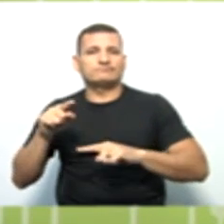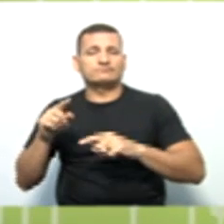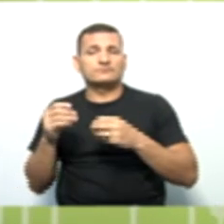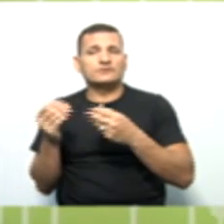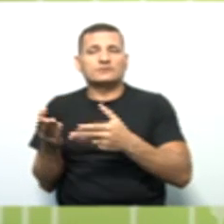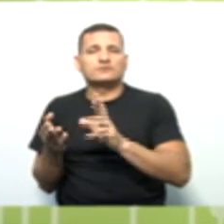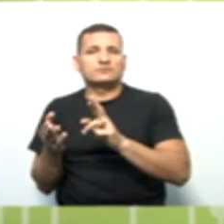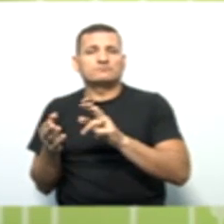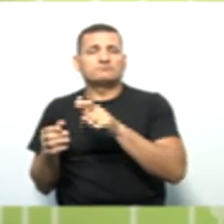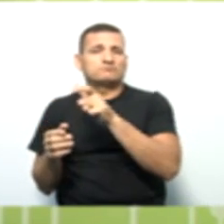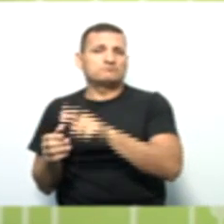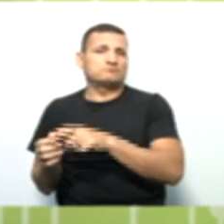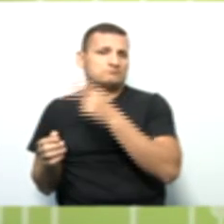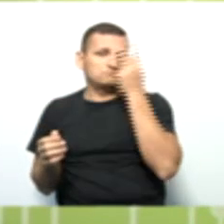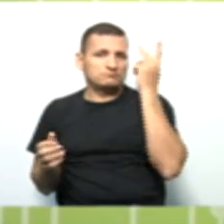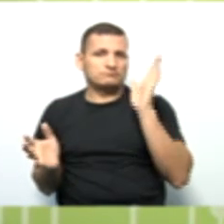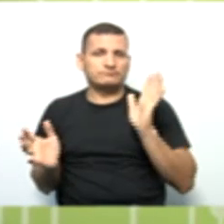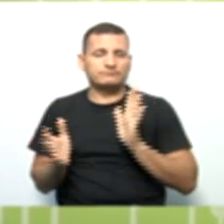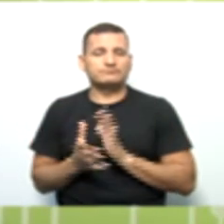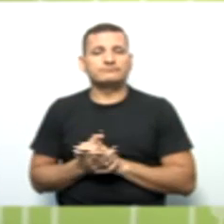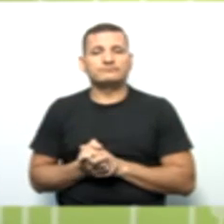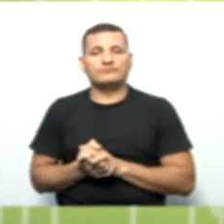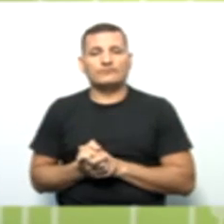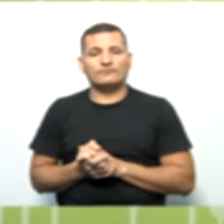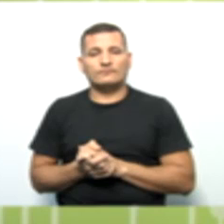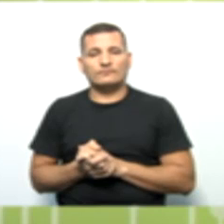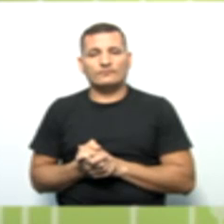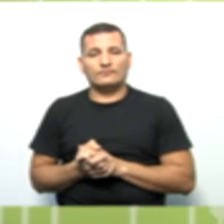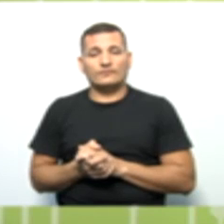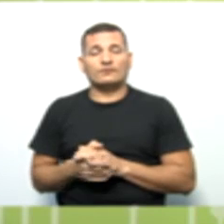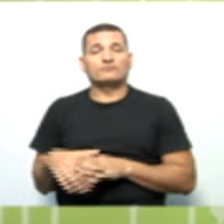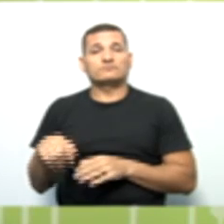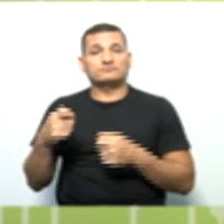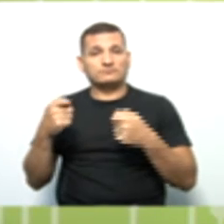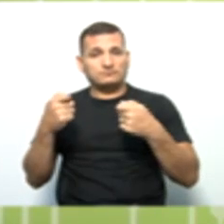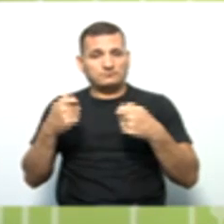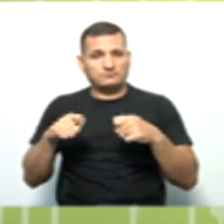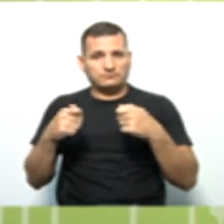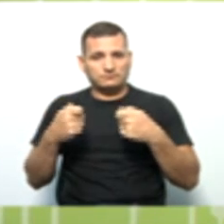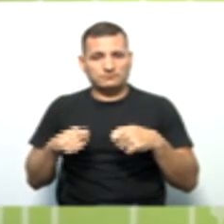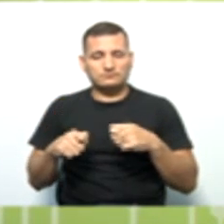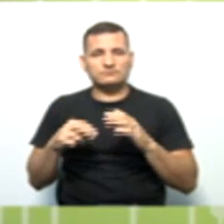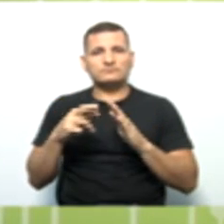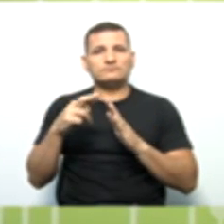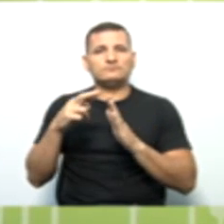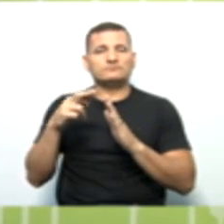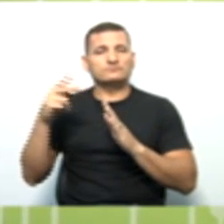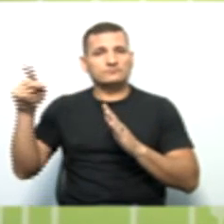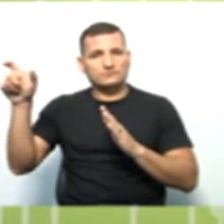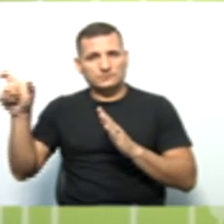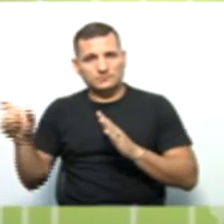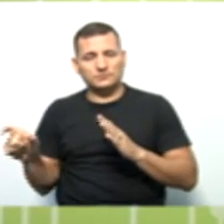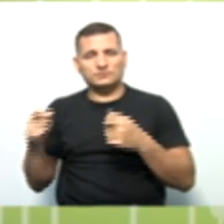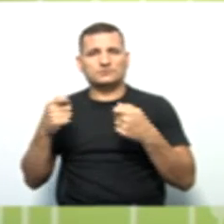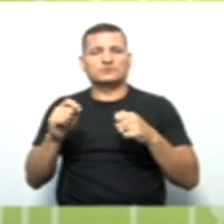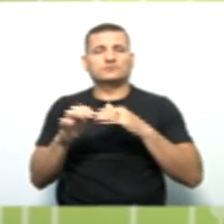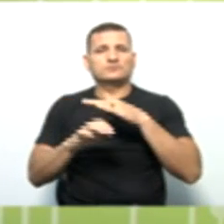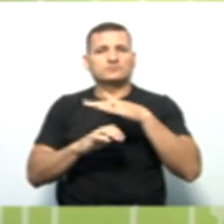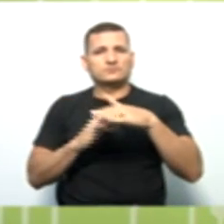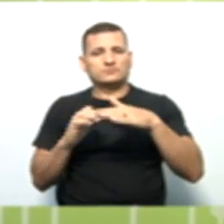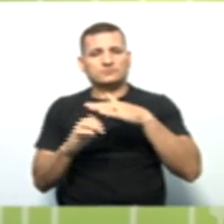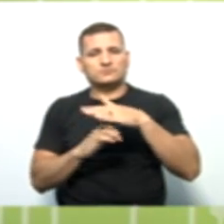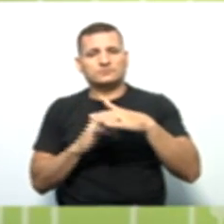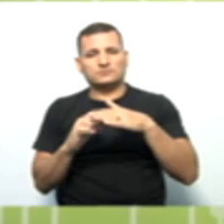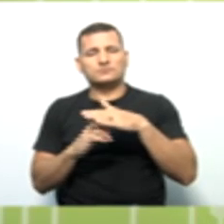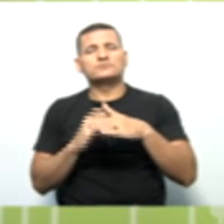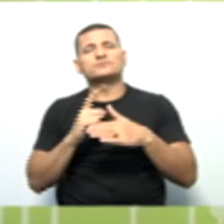alguém específico. Tá bom? Além disso, aliado com as necessidades dos requisitos, as necessidades do negócio, eu